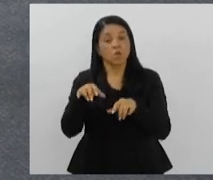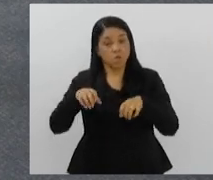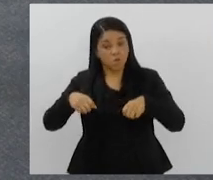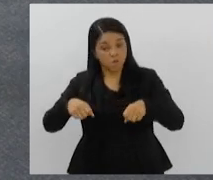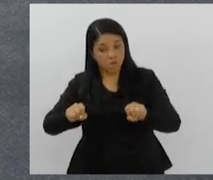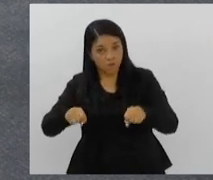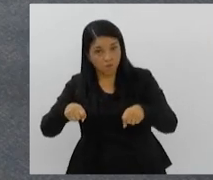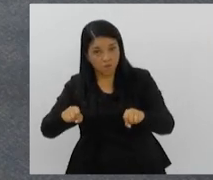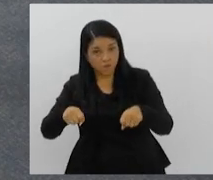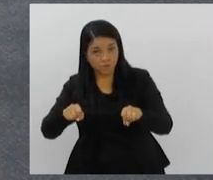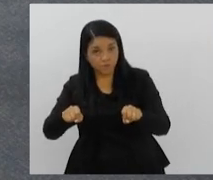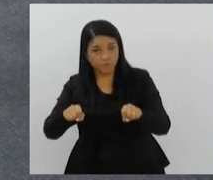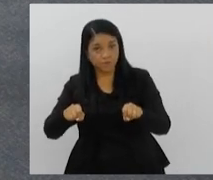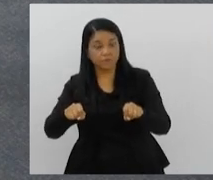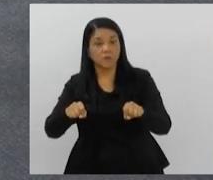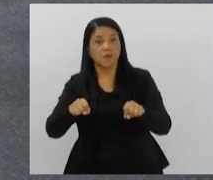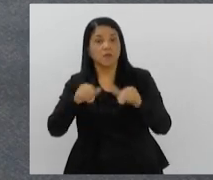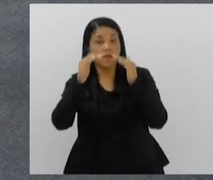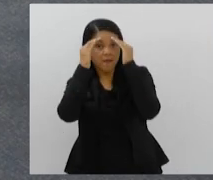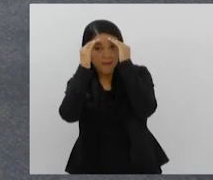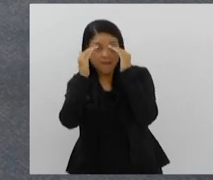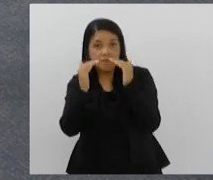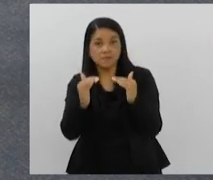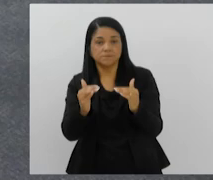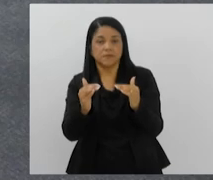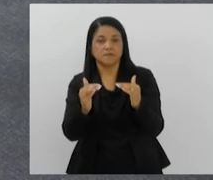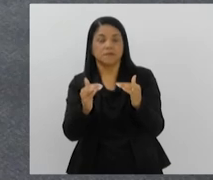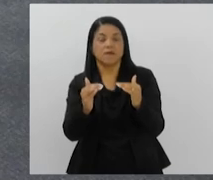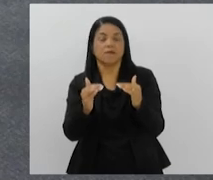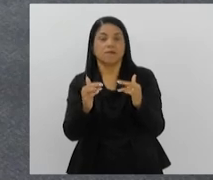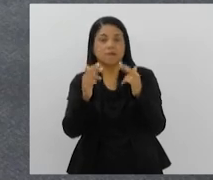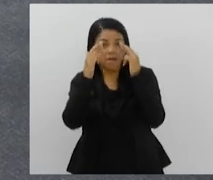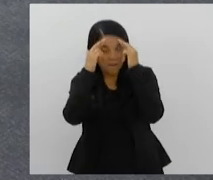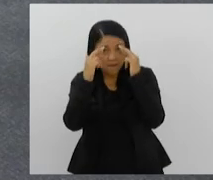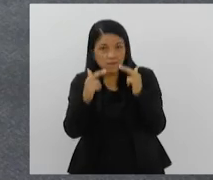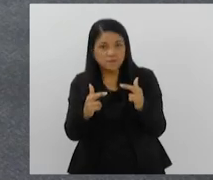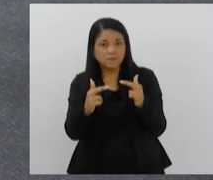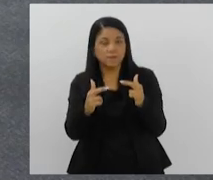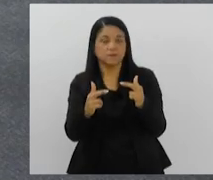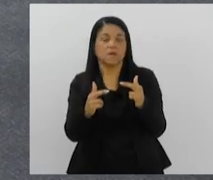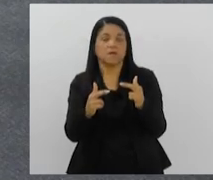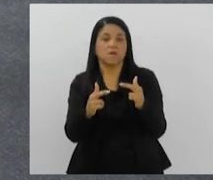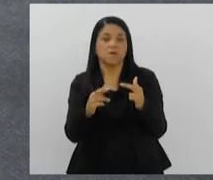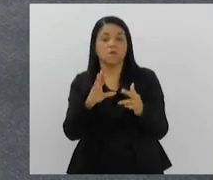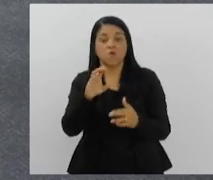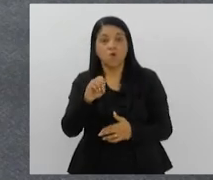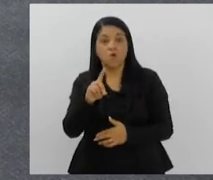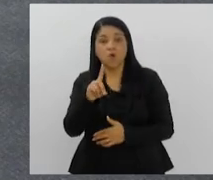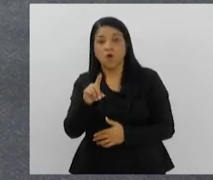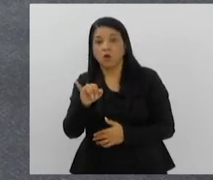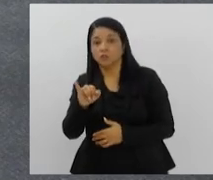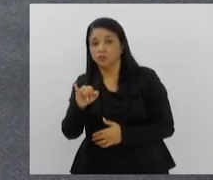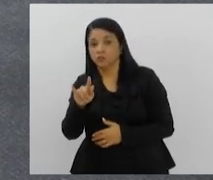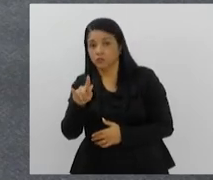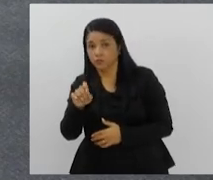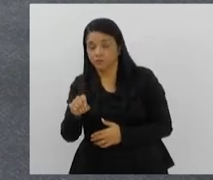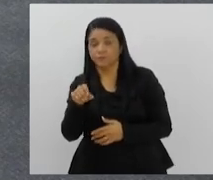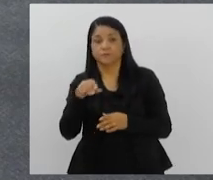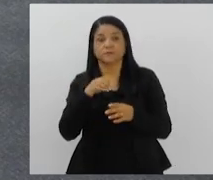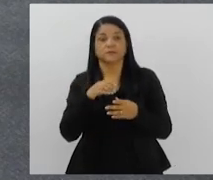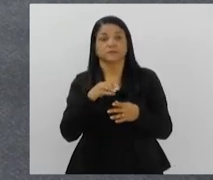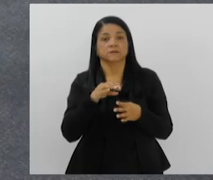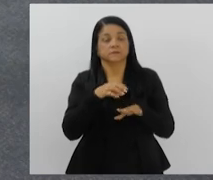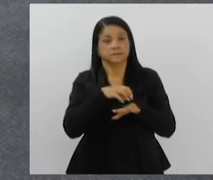motoqueiro esteja enquadrado com o escapamento no Código de Trânsito. Então, é dever do